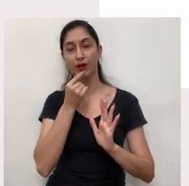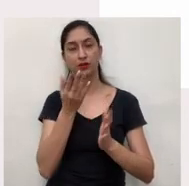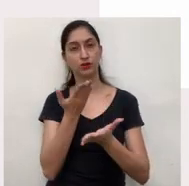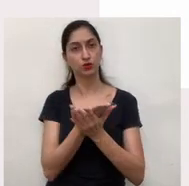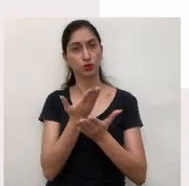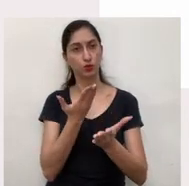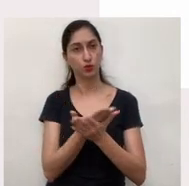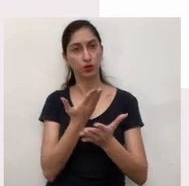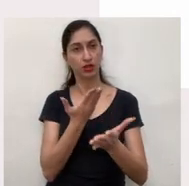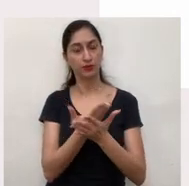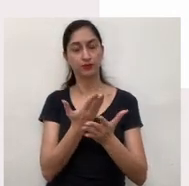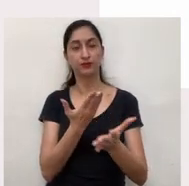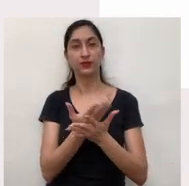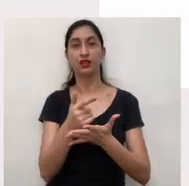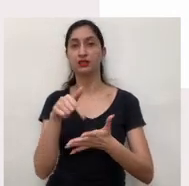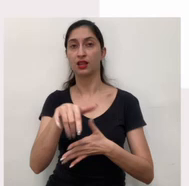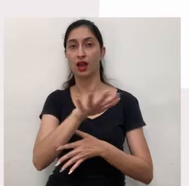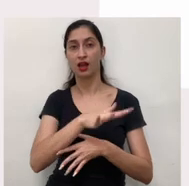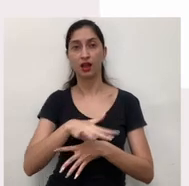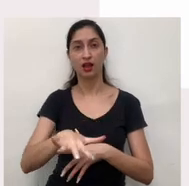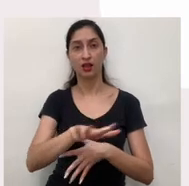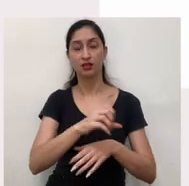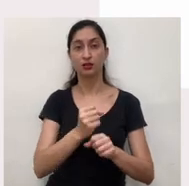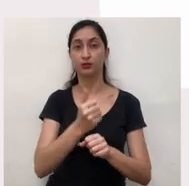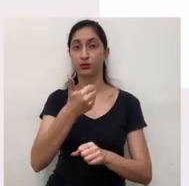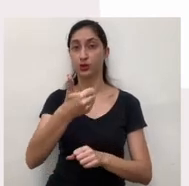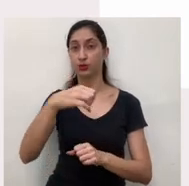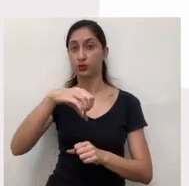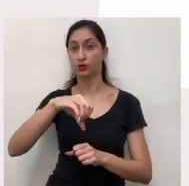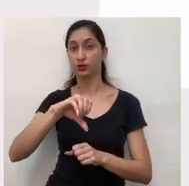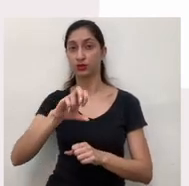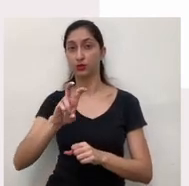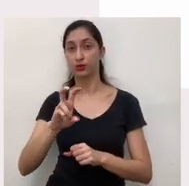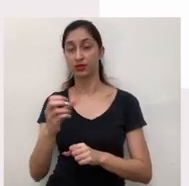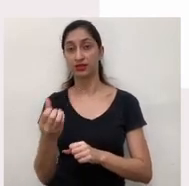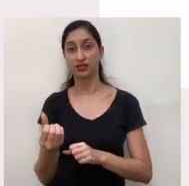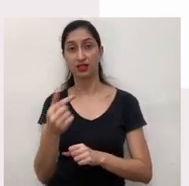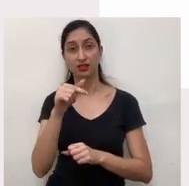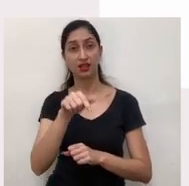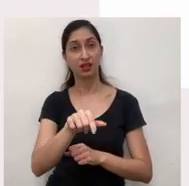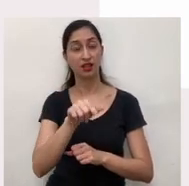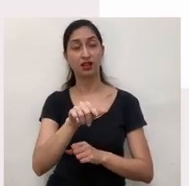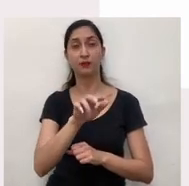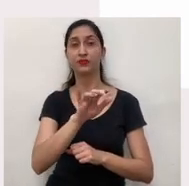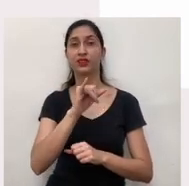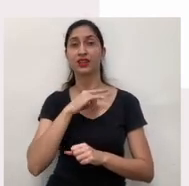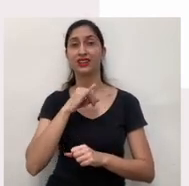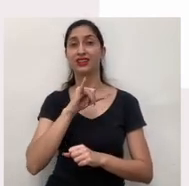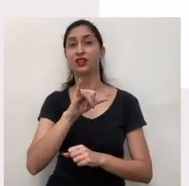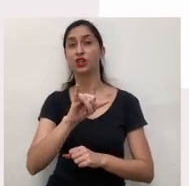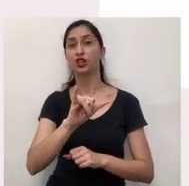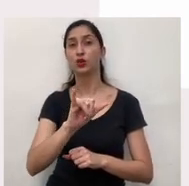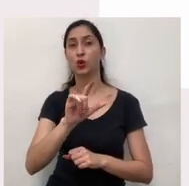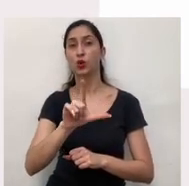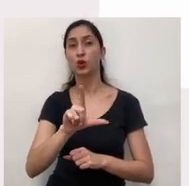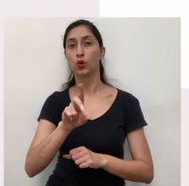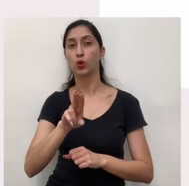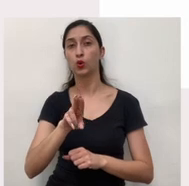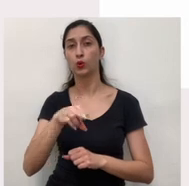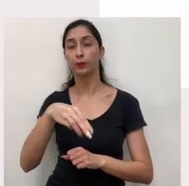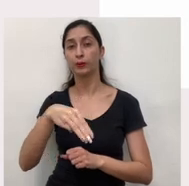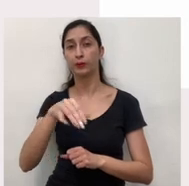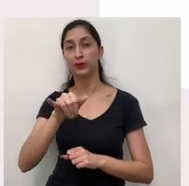em 1856, né? Ela é uma imagem de iluminuras, né? Então, essa passagem, né,